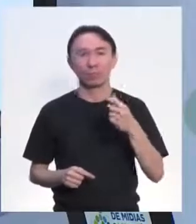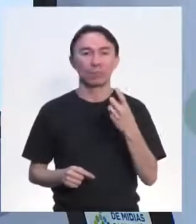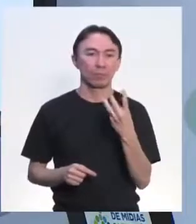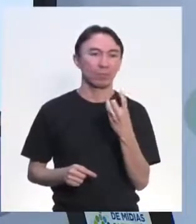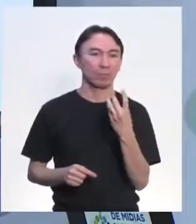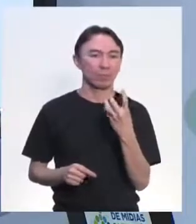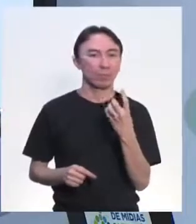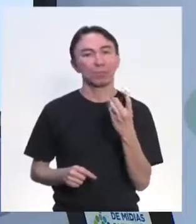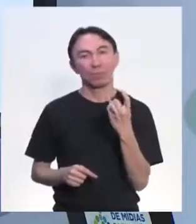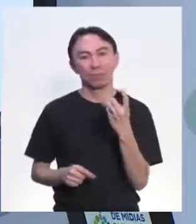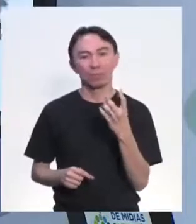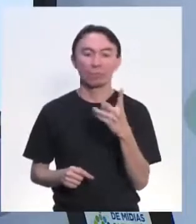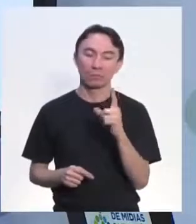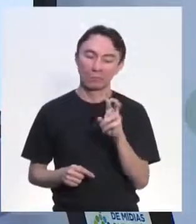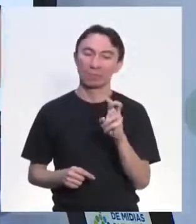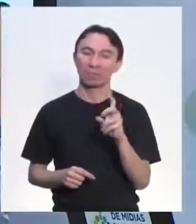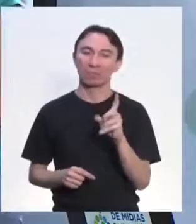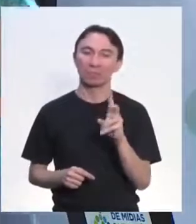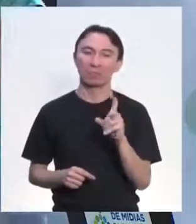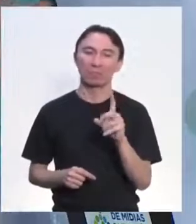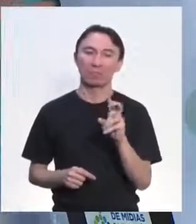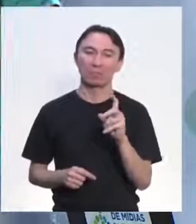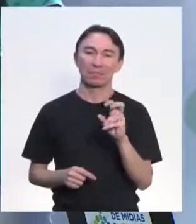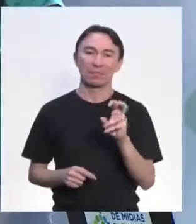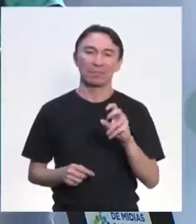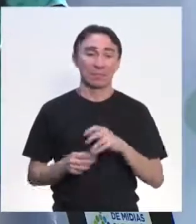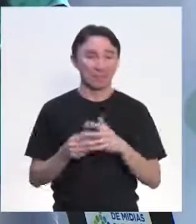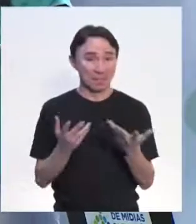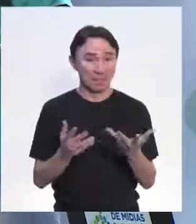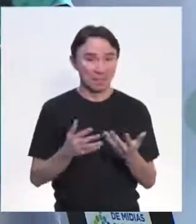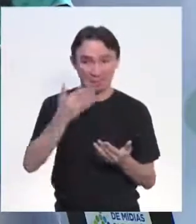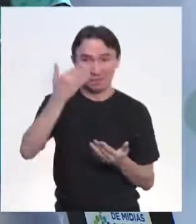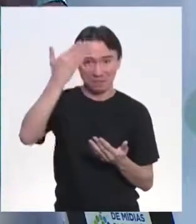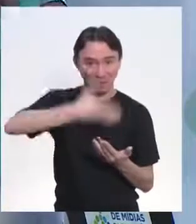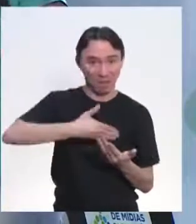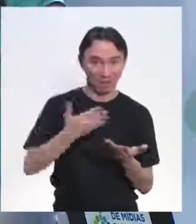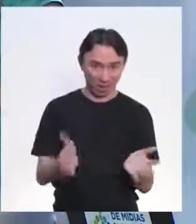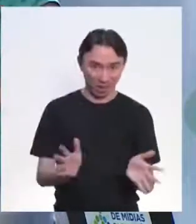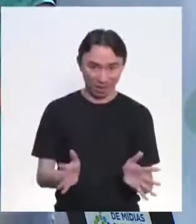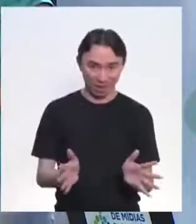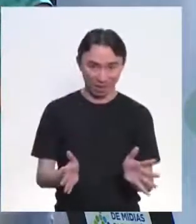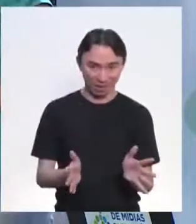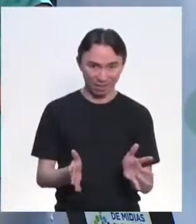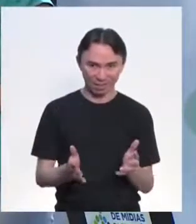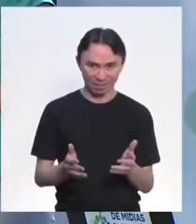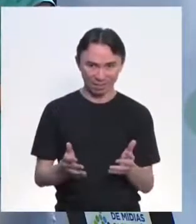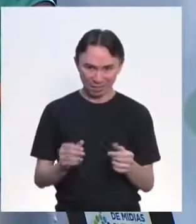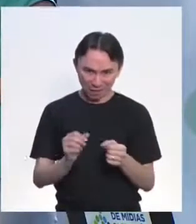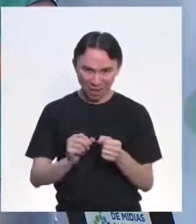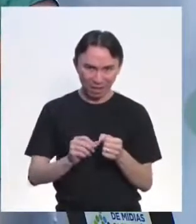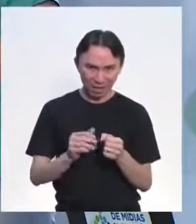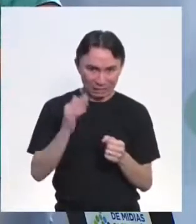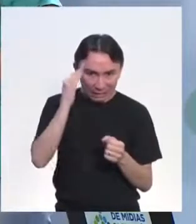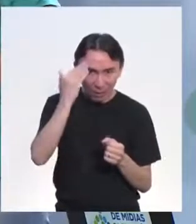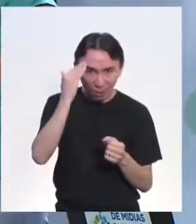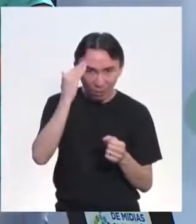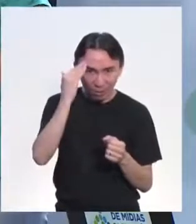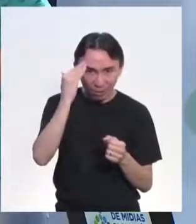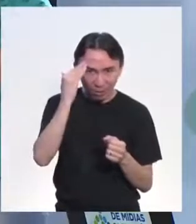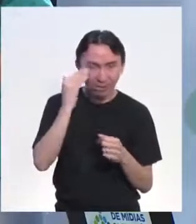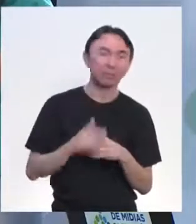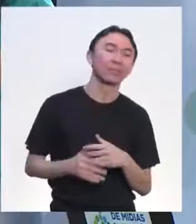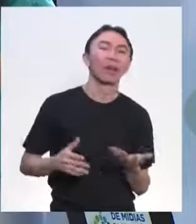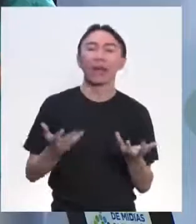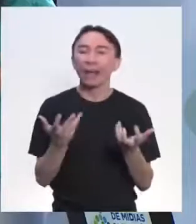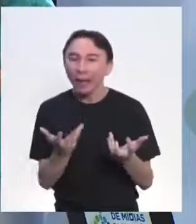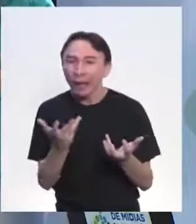13, 14, 15. Pronto. Está aprovado? Entenderam como faz? Então, toda vez que eu quero fazer